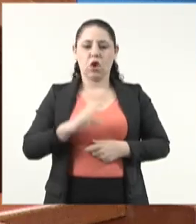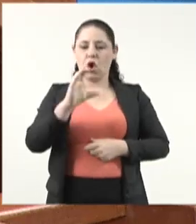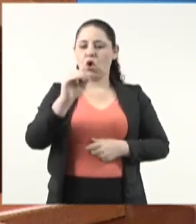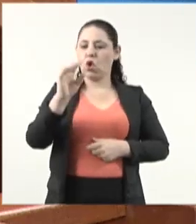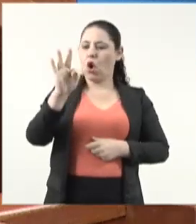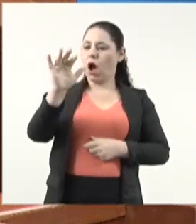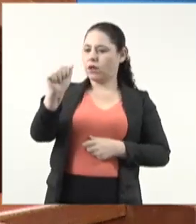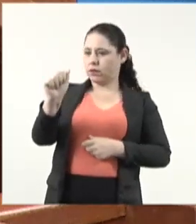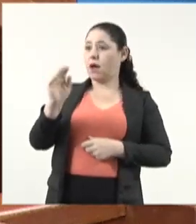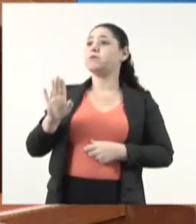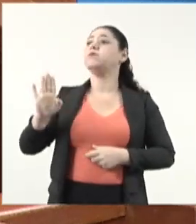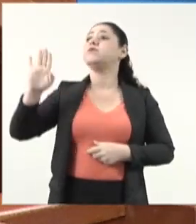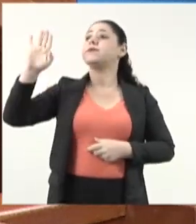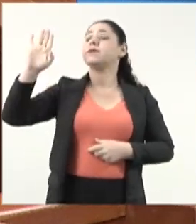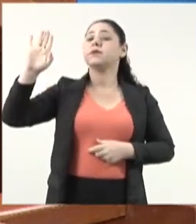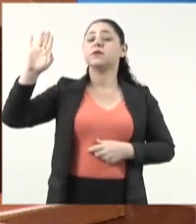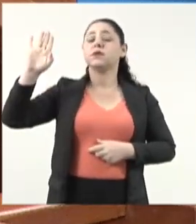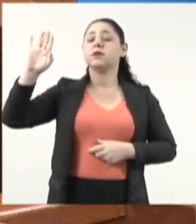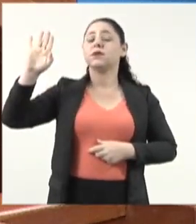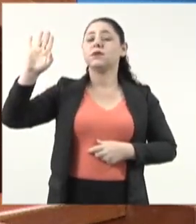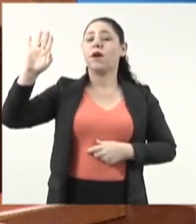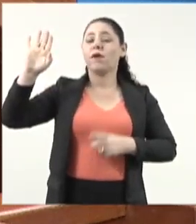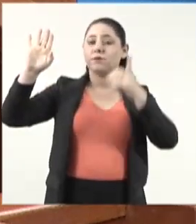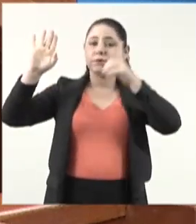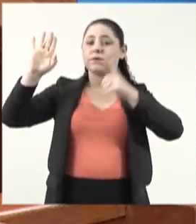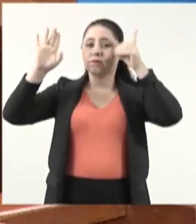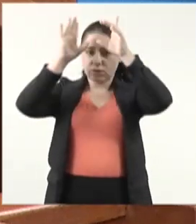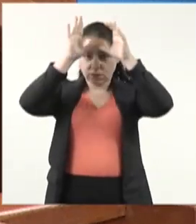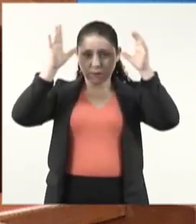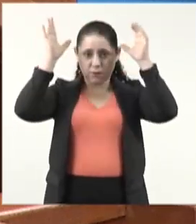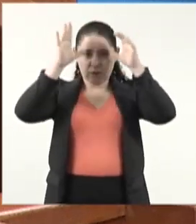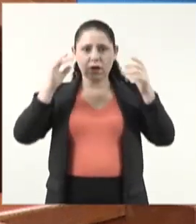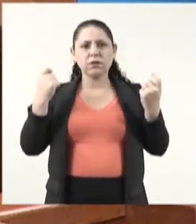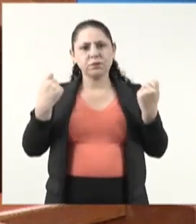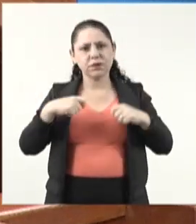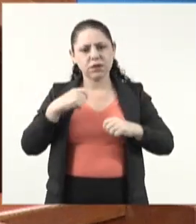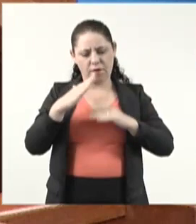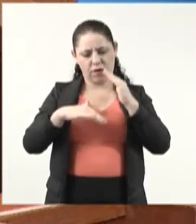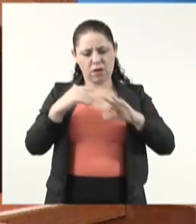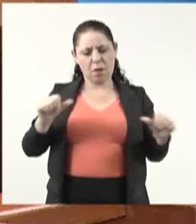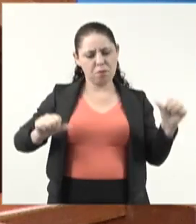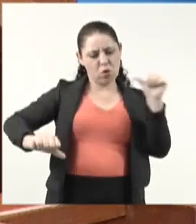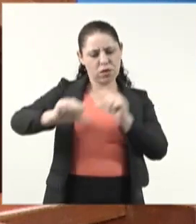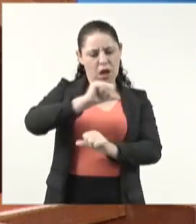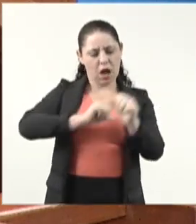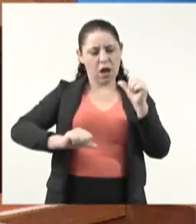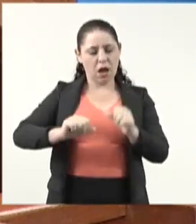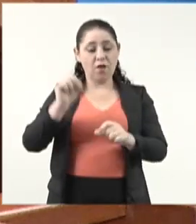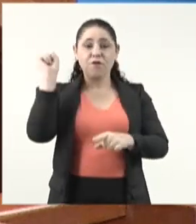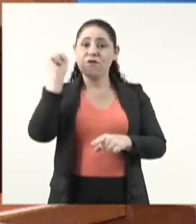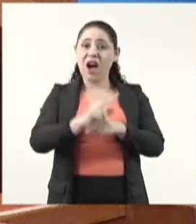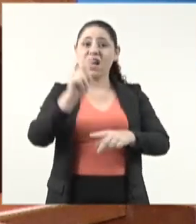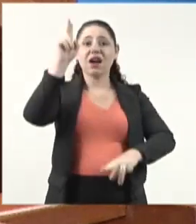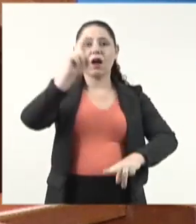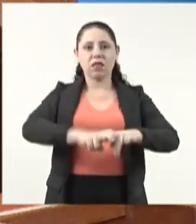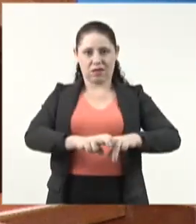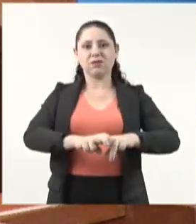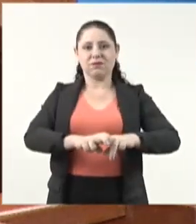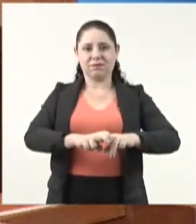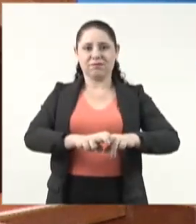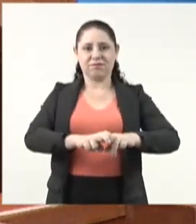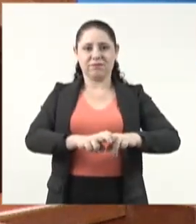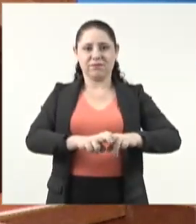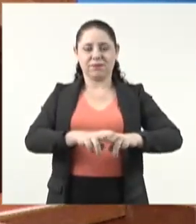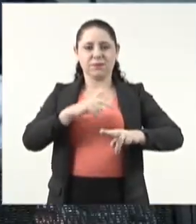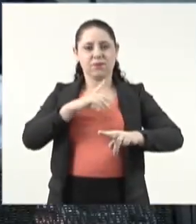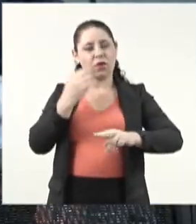cota para a disputa eleitoral, deputado Caravina, nós devemos avançar para reservar cadeiras. Então, como